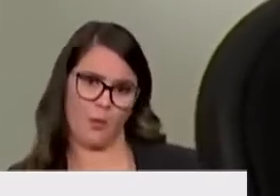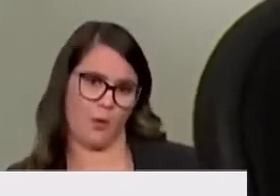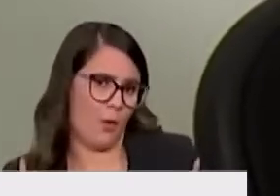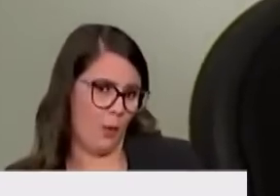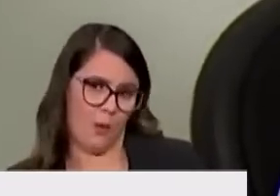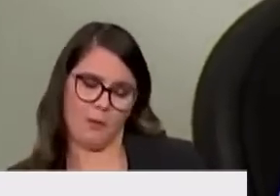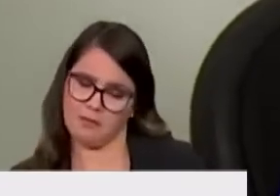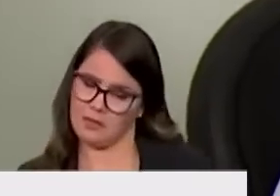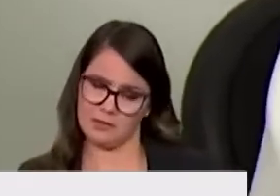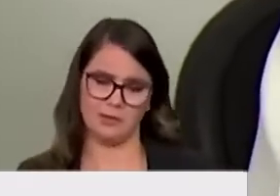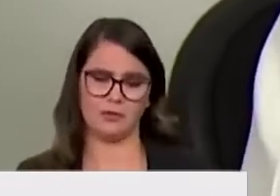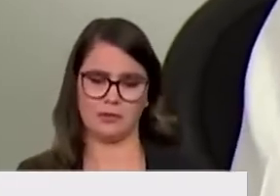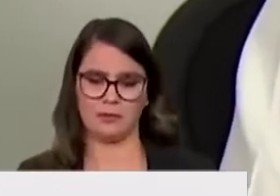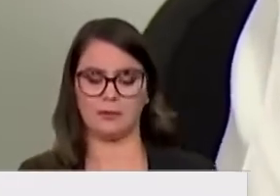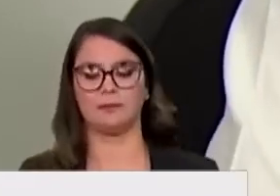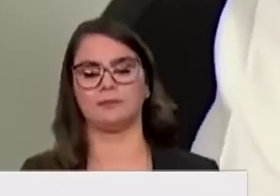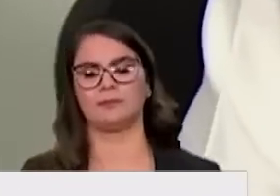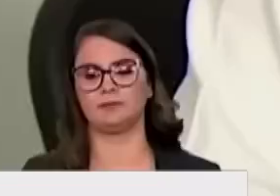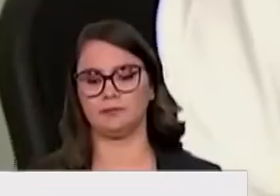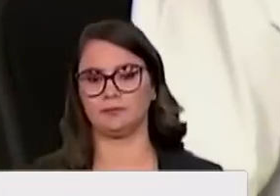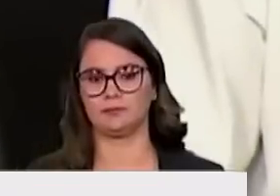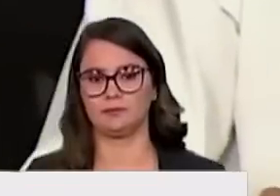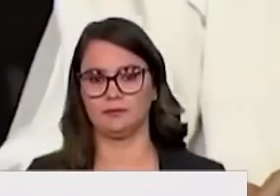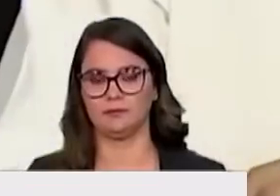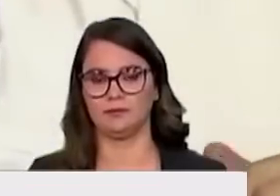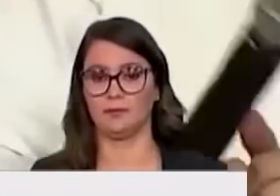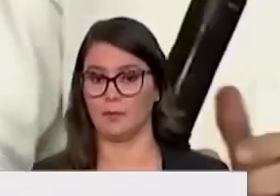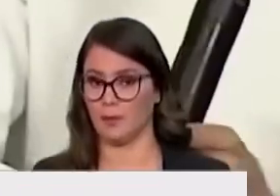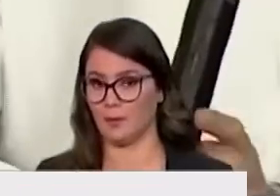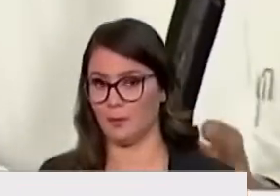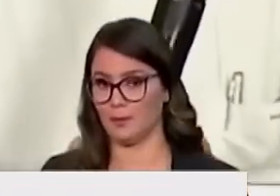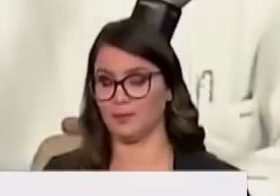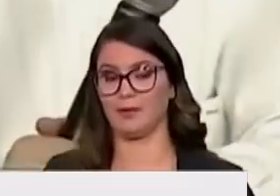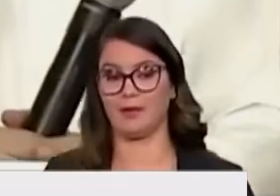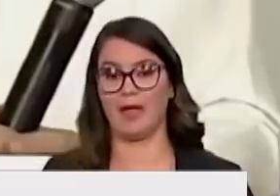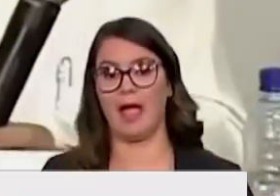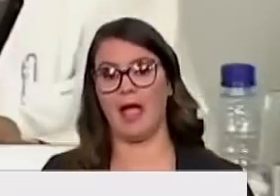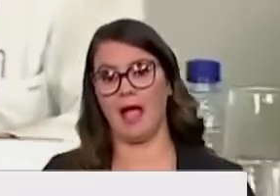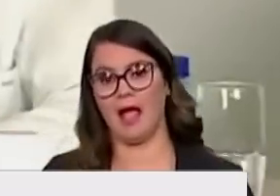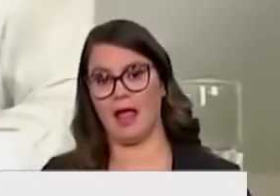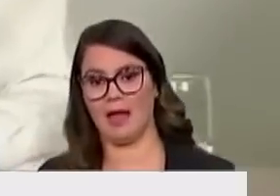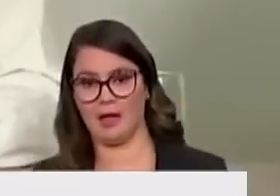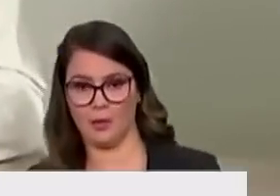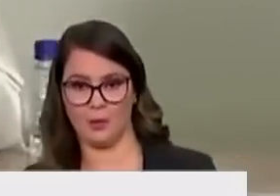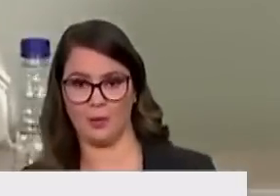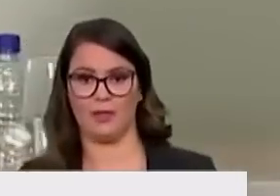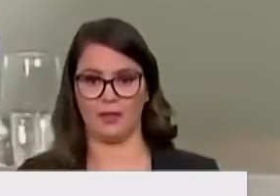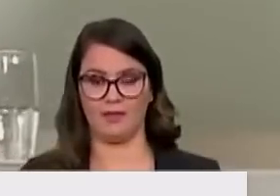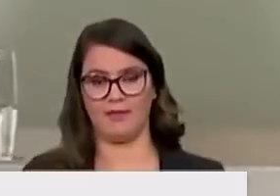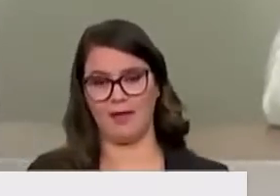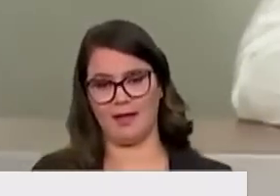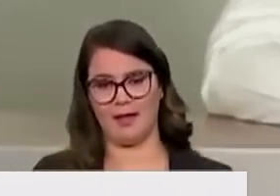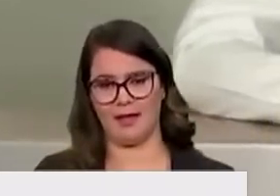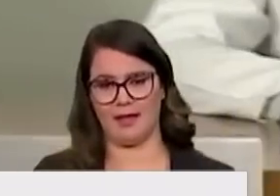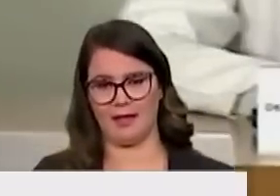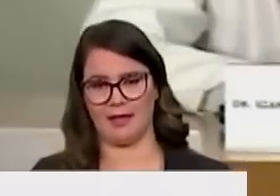presidente. Doutor Calil, sou Afonso Marangoni, da TV Gazeta. Eu queria perguntar um pouco sobre a equipe de São Paulo que veio